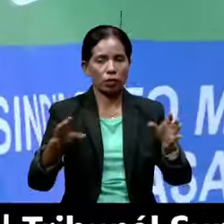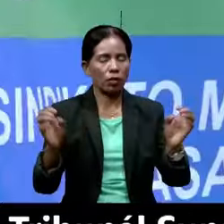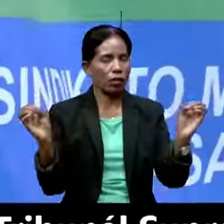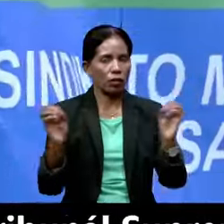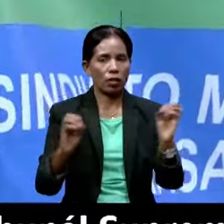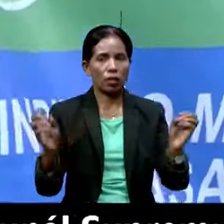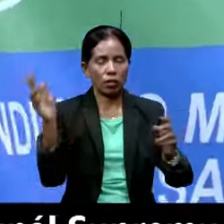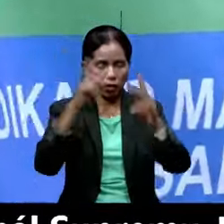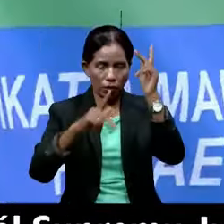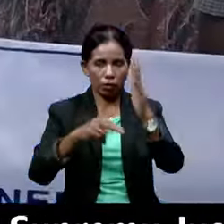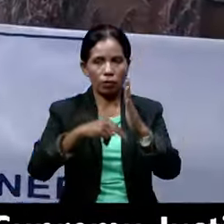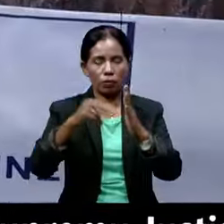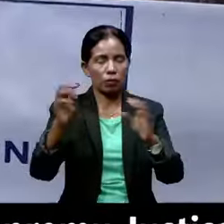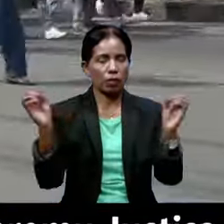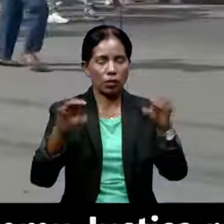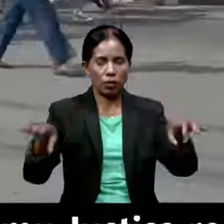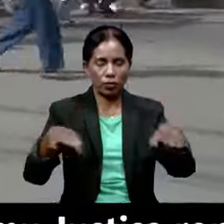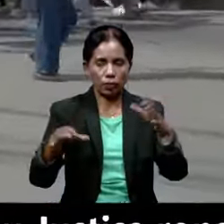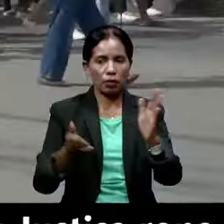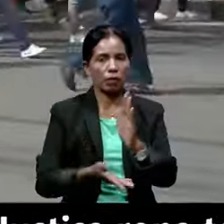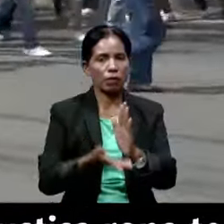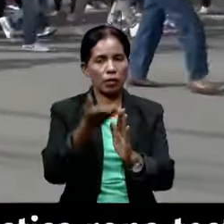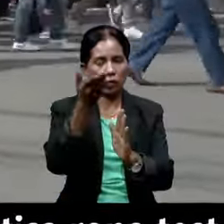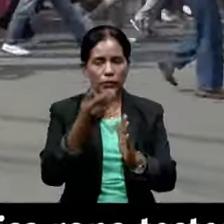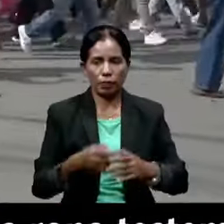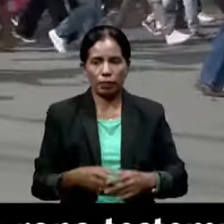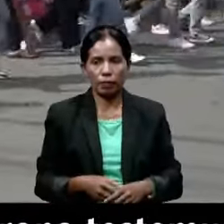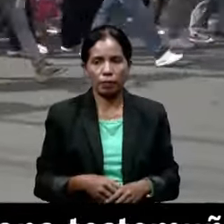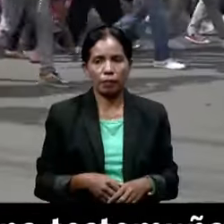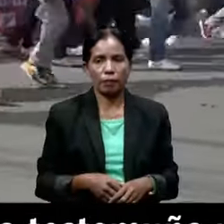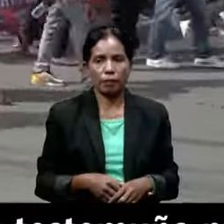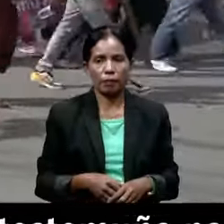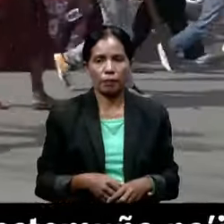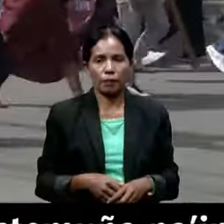rodi causa ba número de desemprego, nebe as. Mateus Romário, Adair Tuximenes, Ziemen.